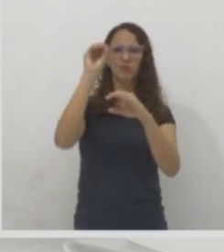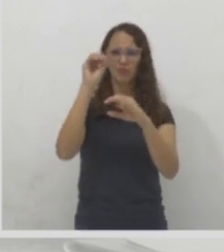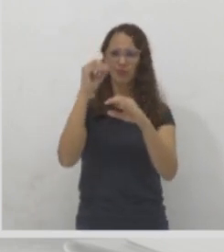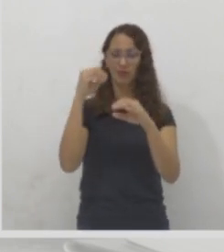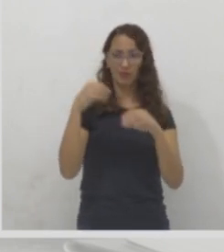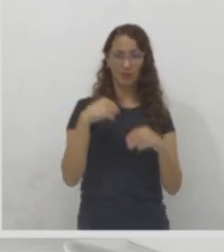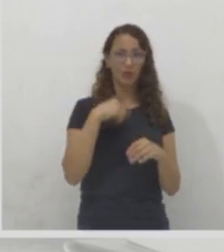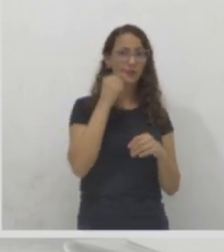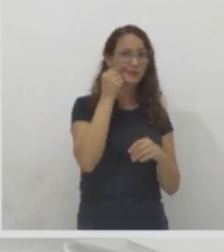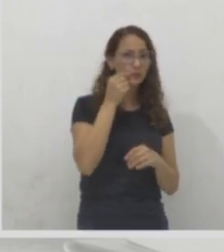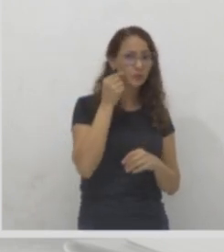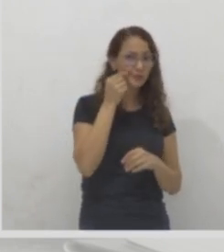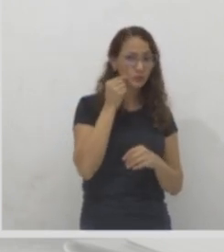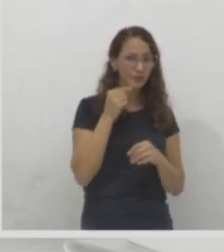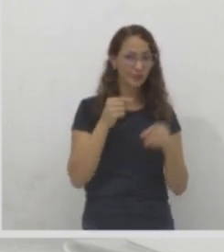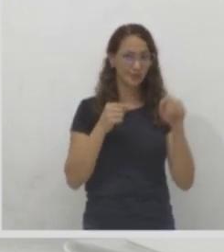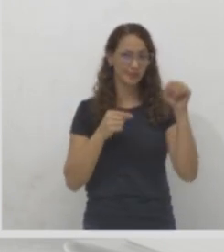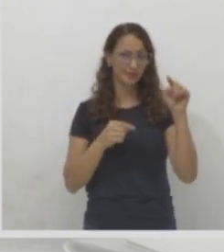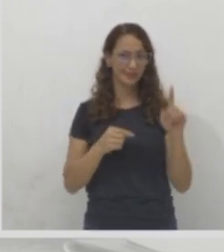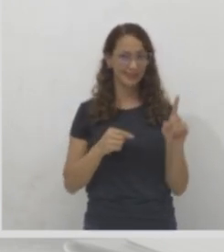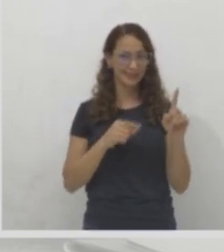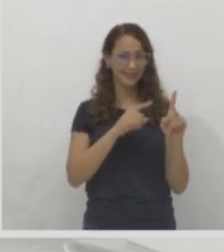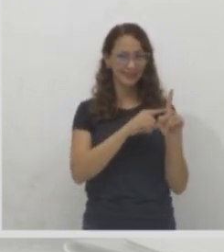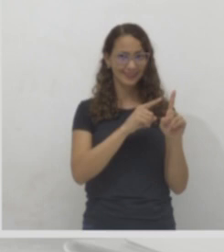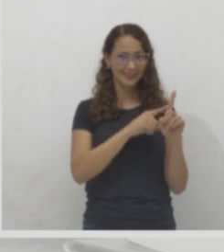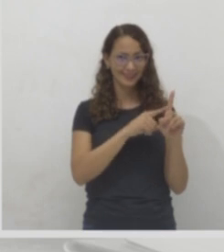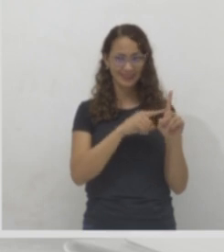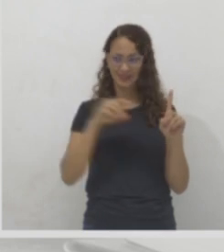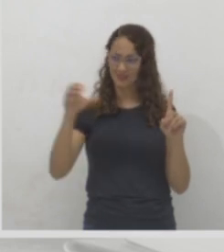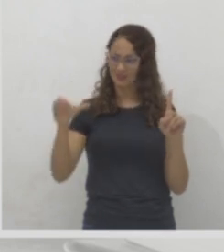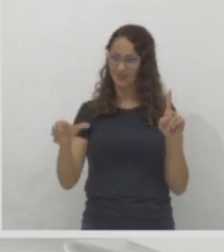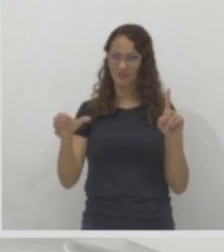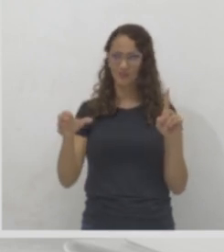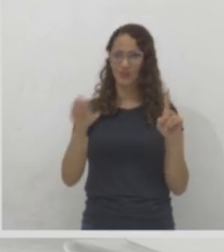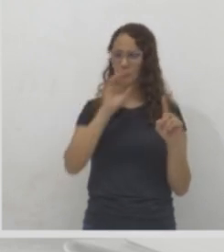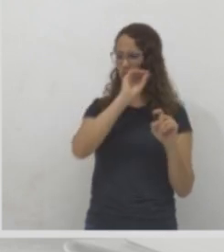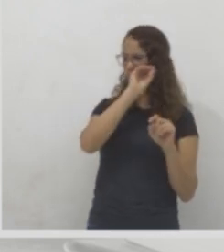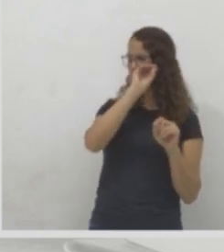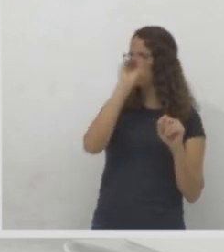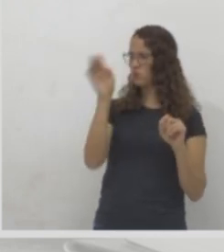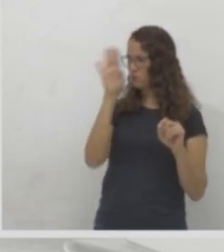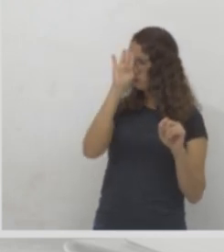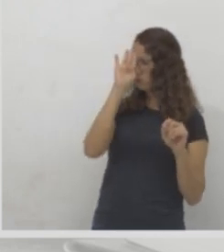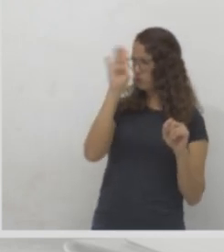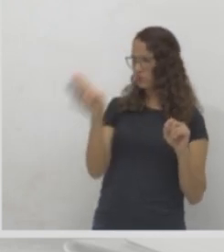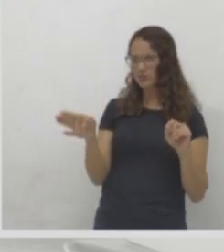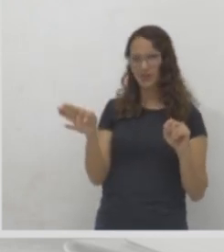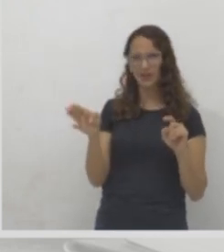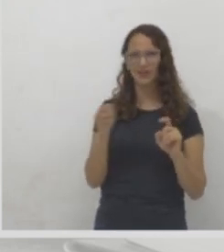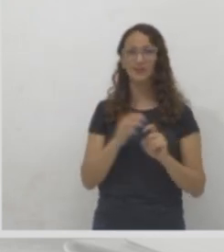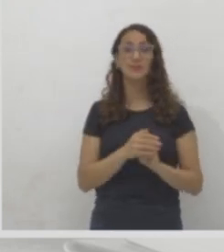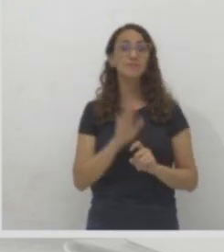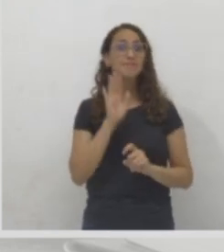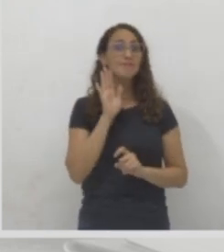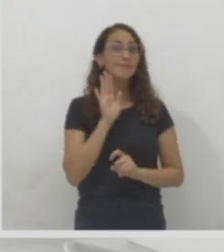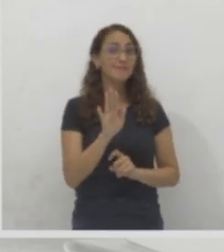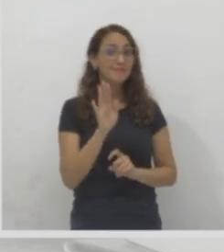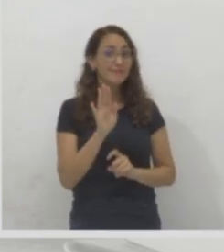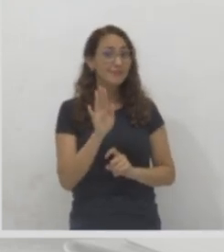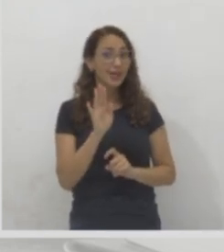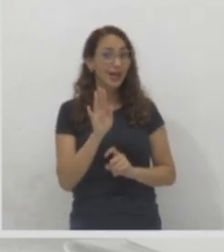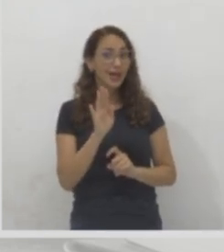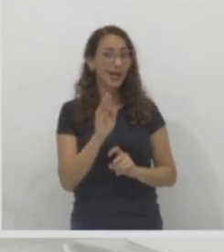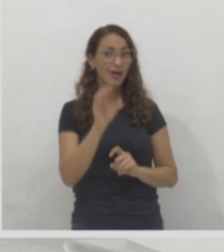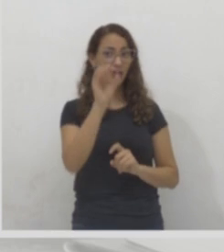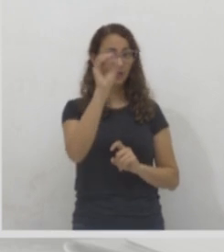entre o objeto e o lixeiro. Joguei um objeto direto. Mas o